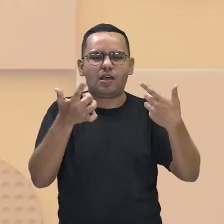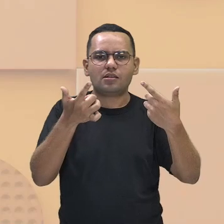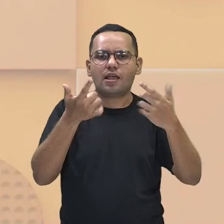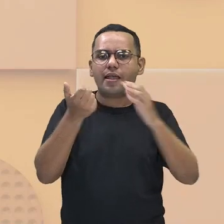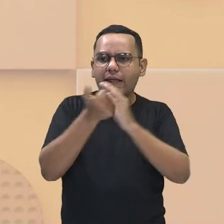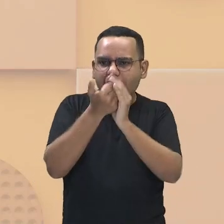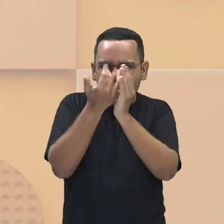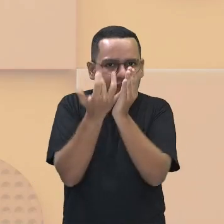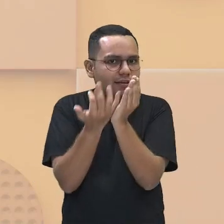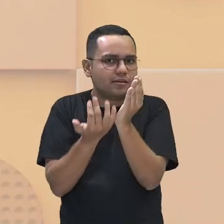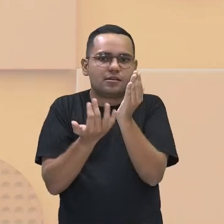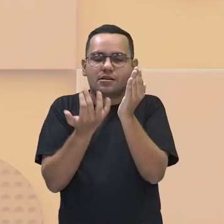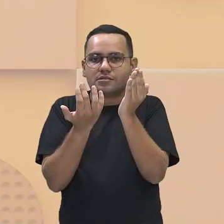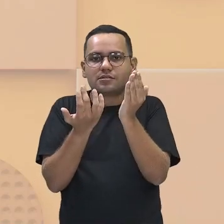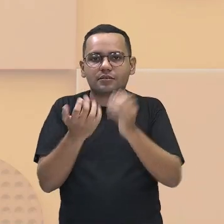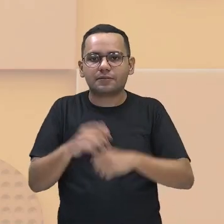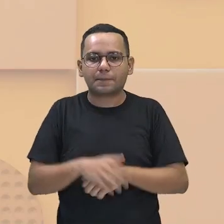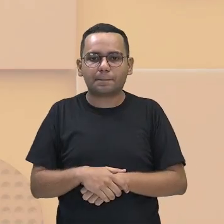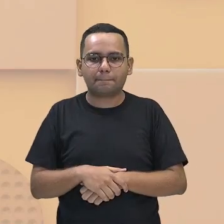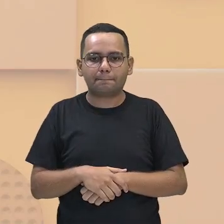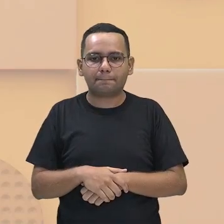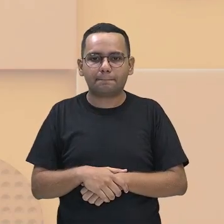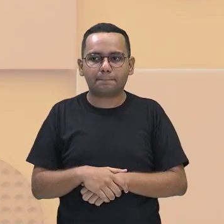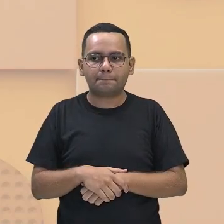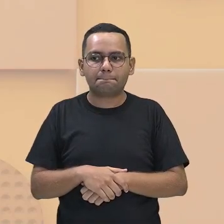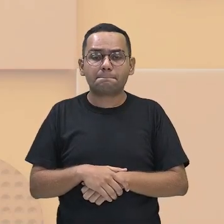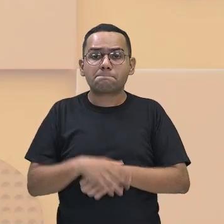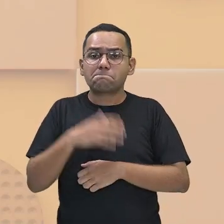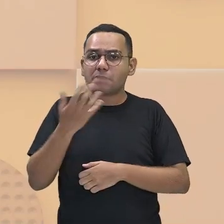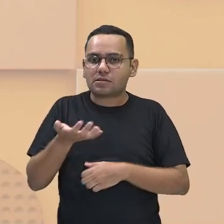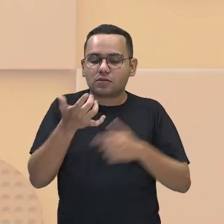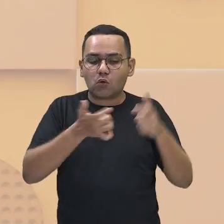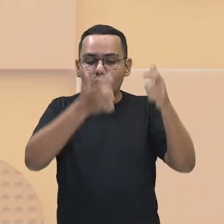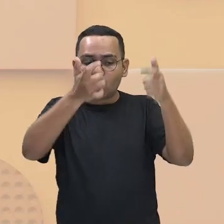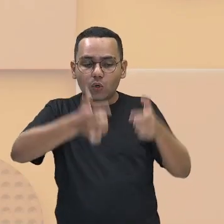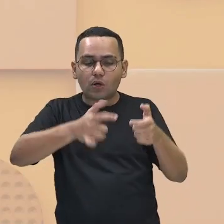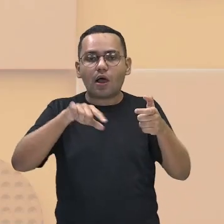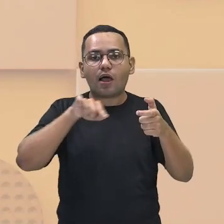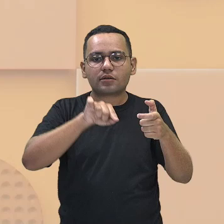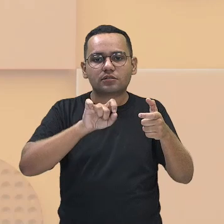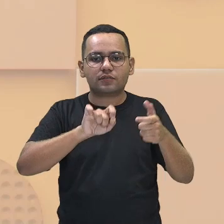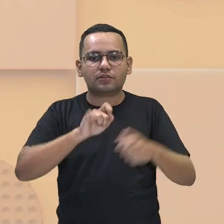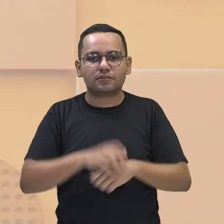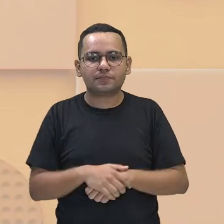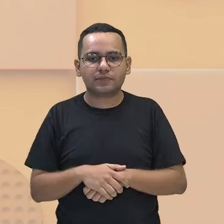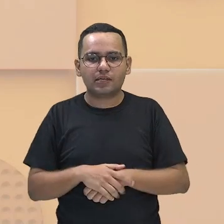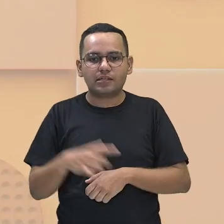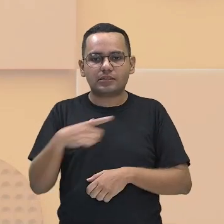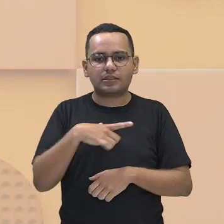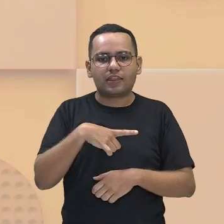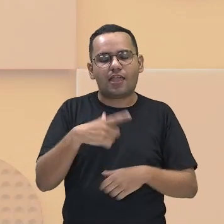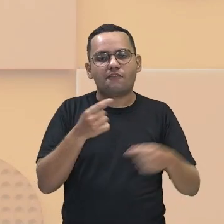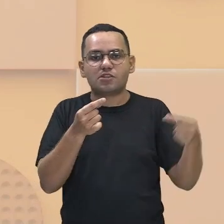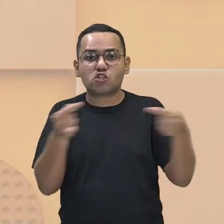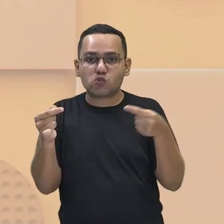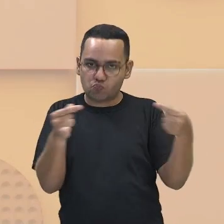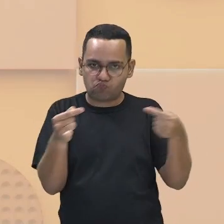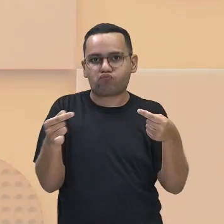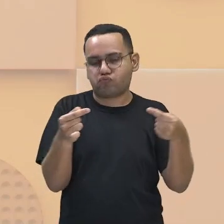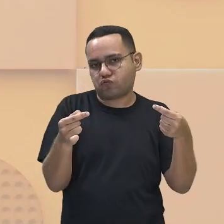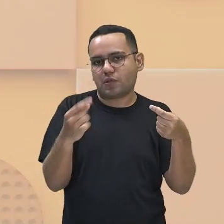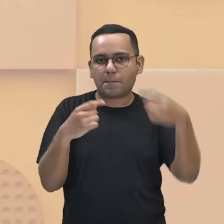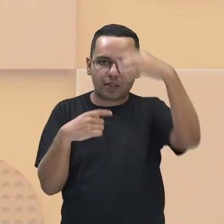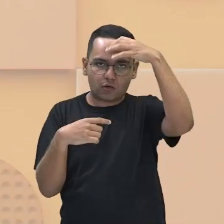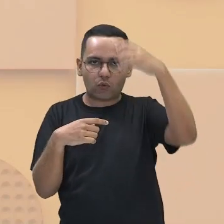características peculiares, e que esse território ficou ali sendo motivo de disputa entre a coroa espanhola e a